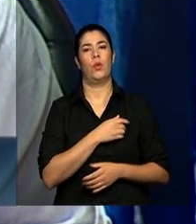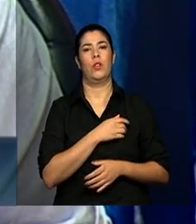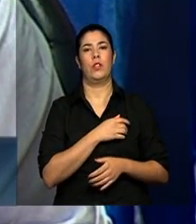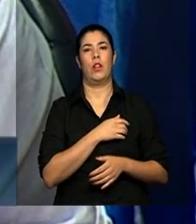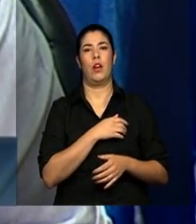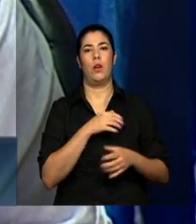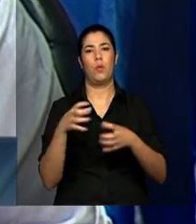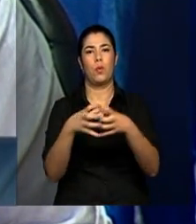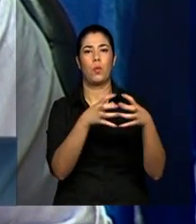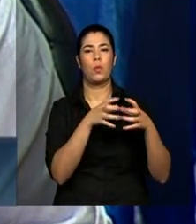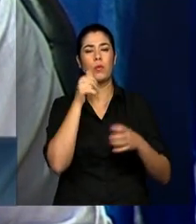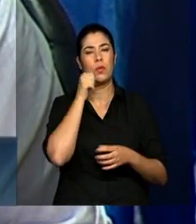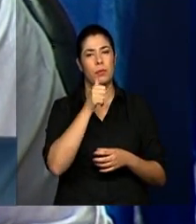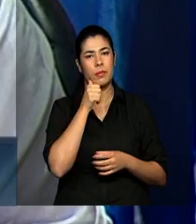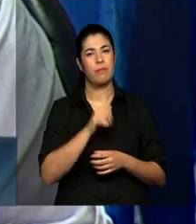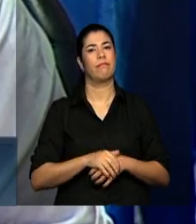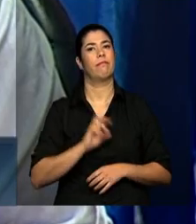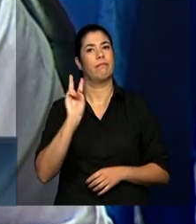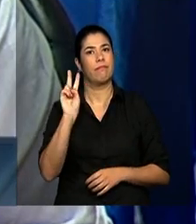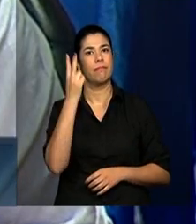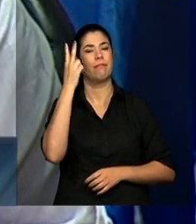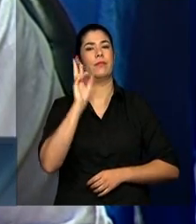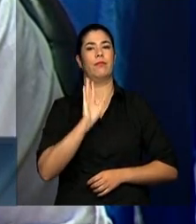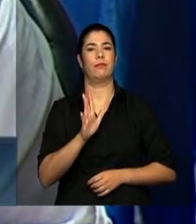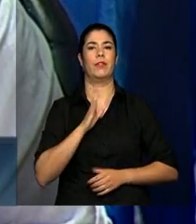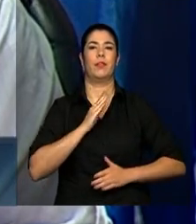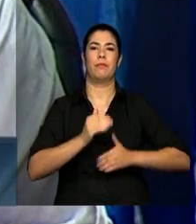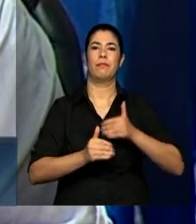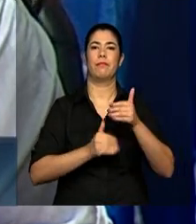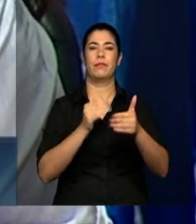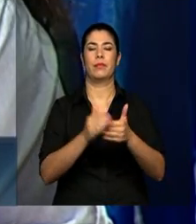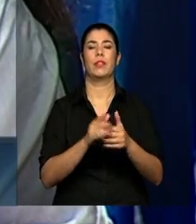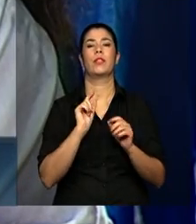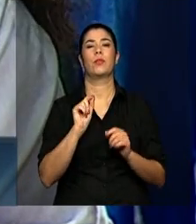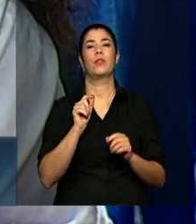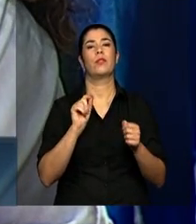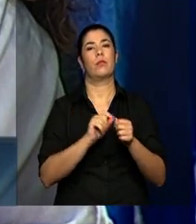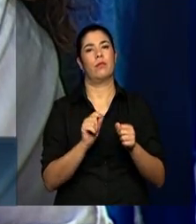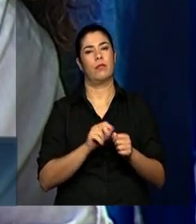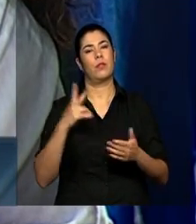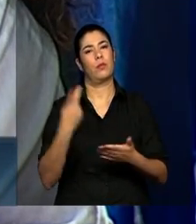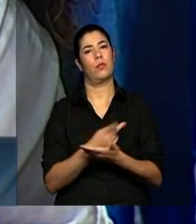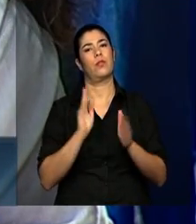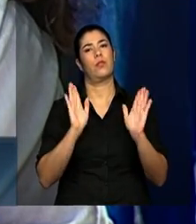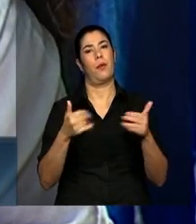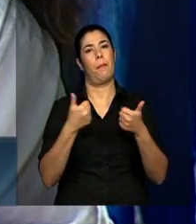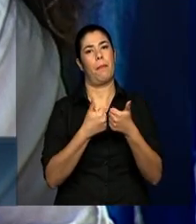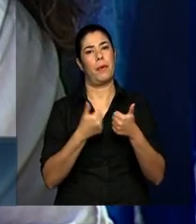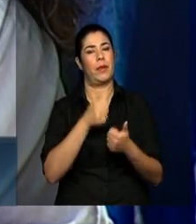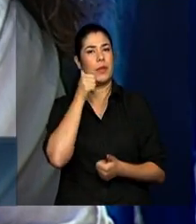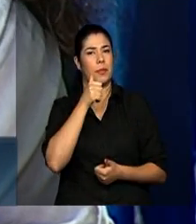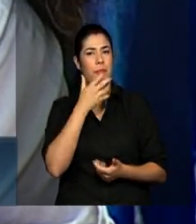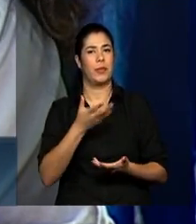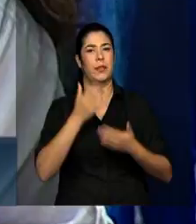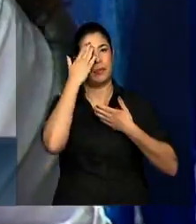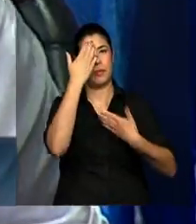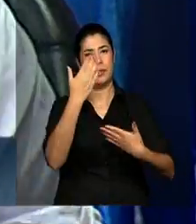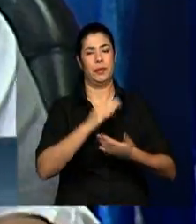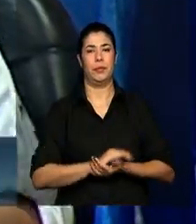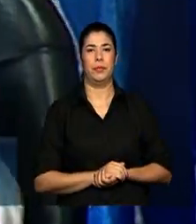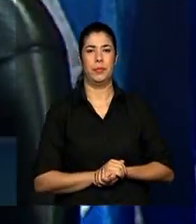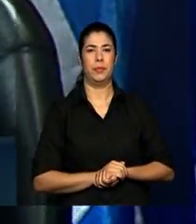mulheres, reconhecemos esse passo importantíssimo que a gente está dando no sentido de fazer isso acontecer mais próximo da vida das mulheres.